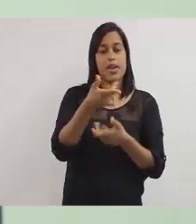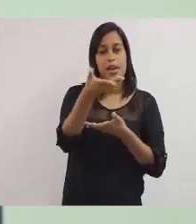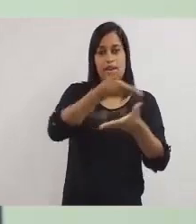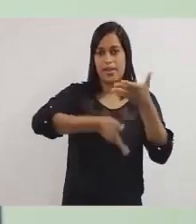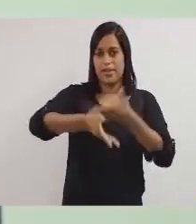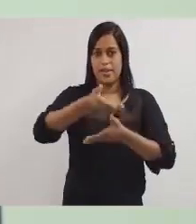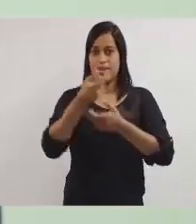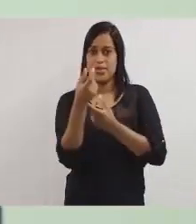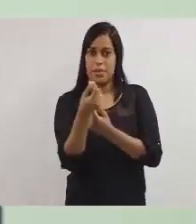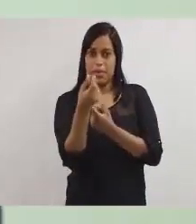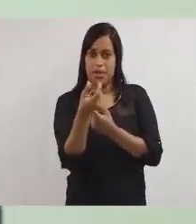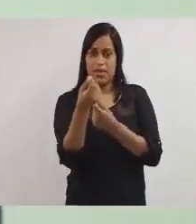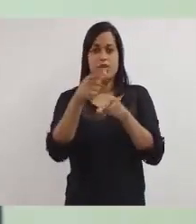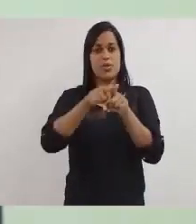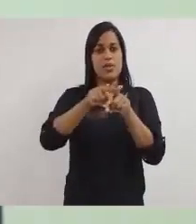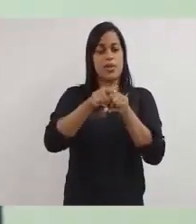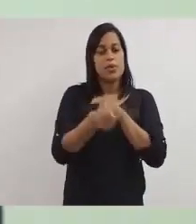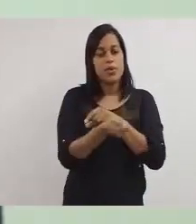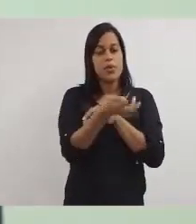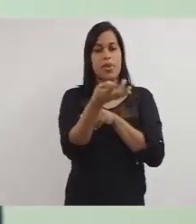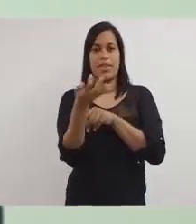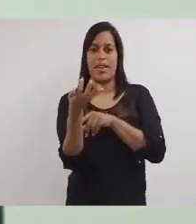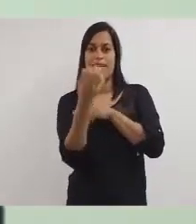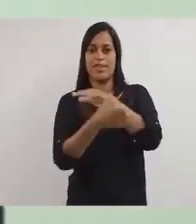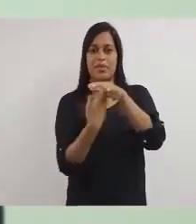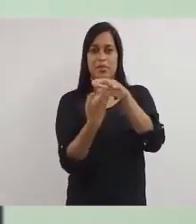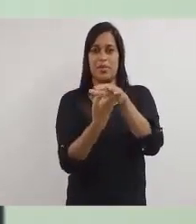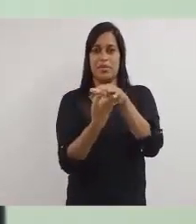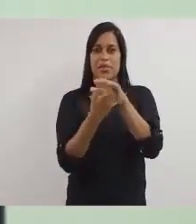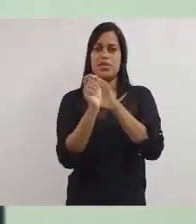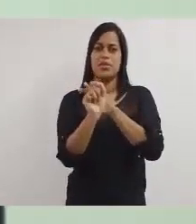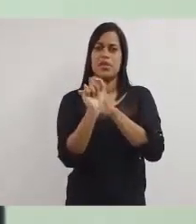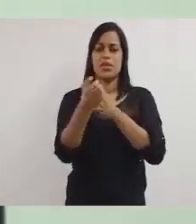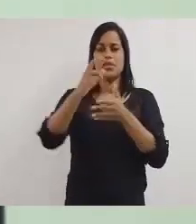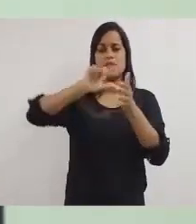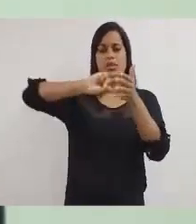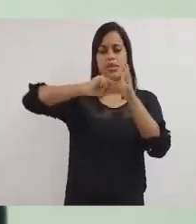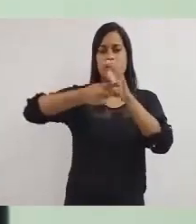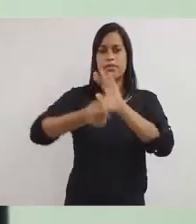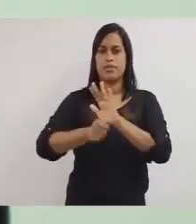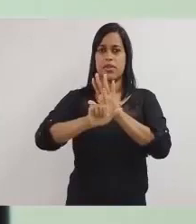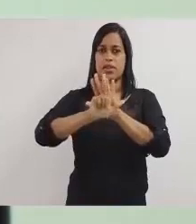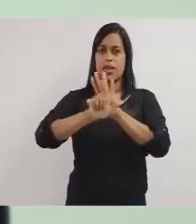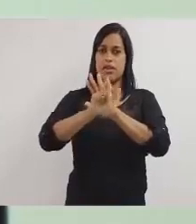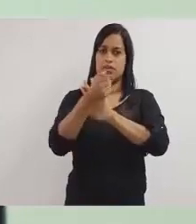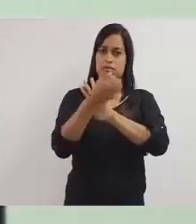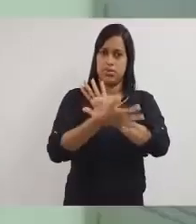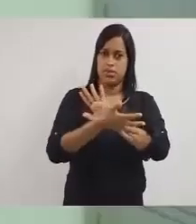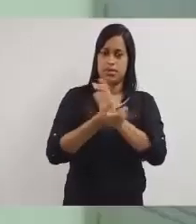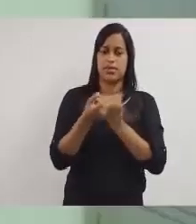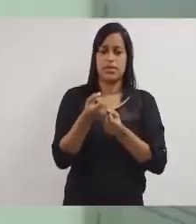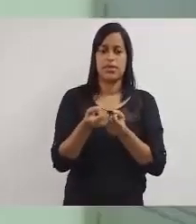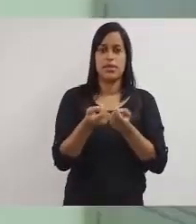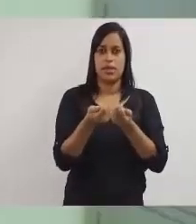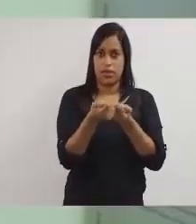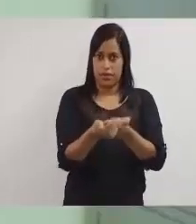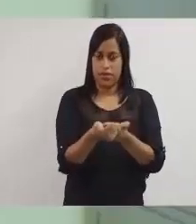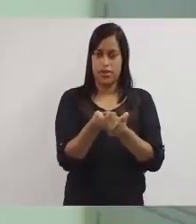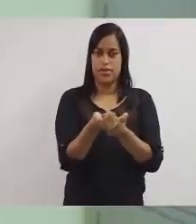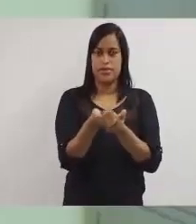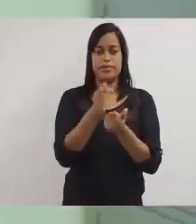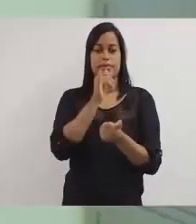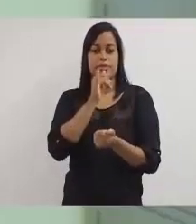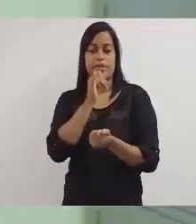empresa. E o que é que eu tenho na relação da lei da oferta? Eu tenho a situação de que quando o